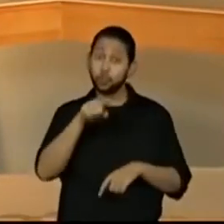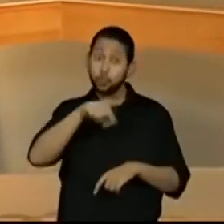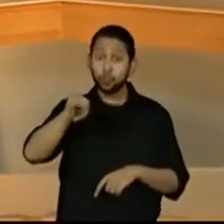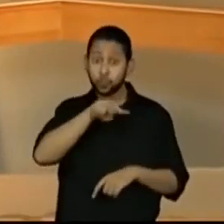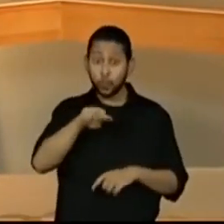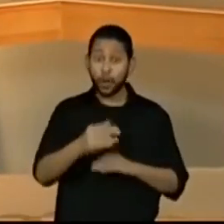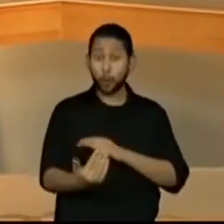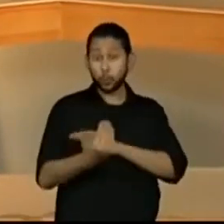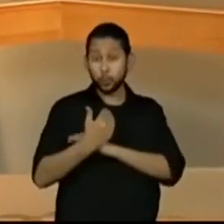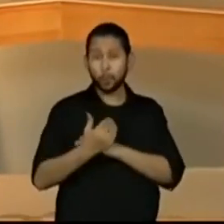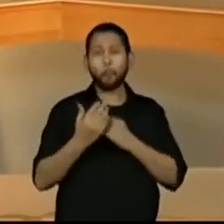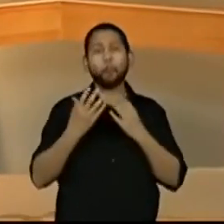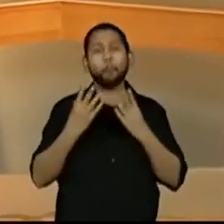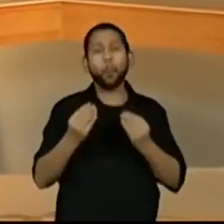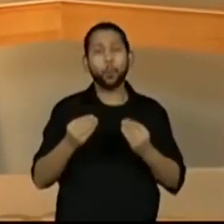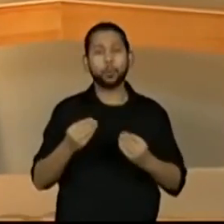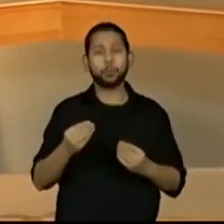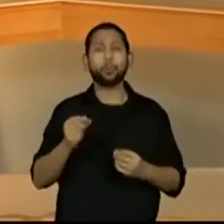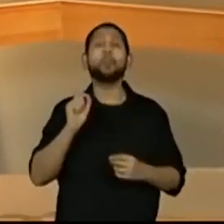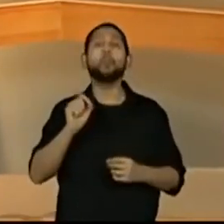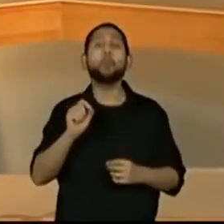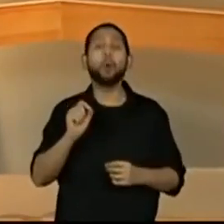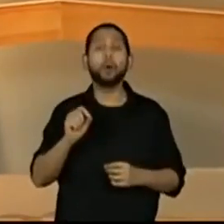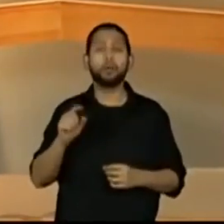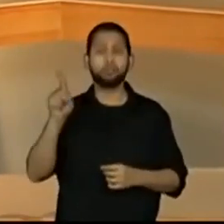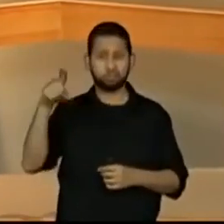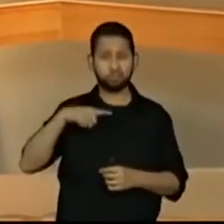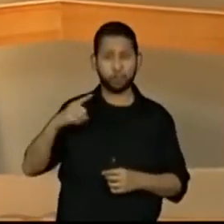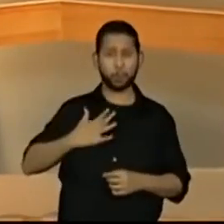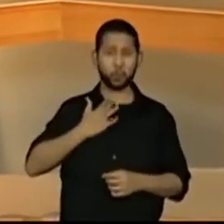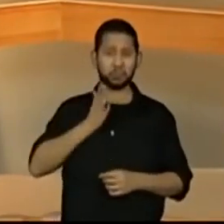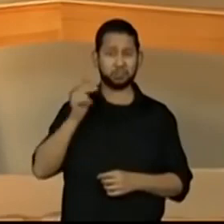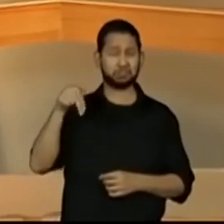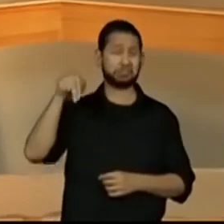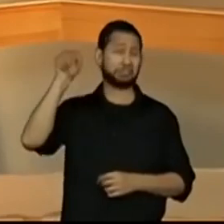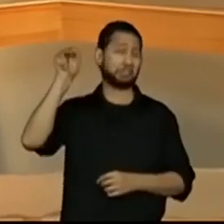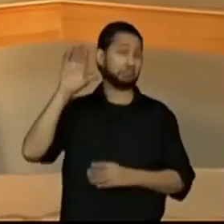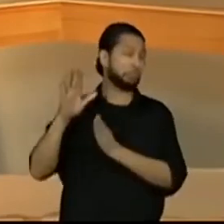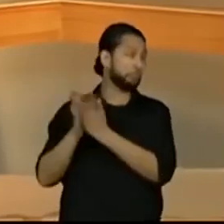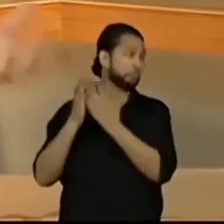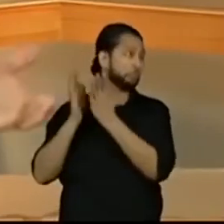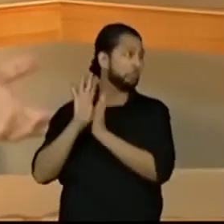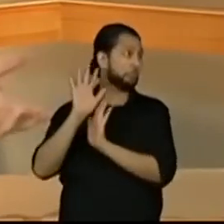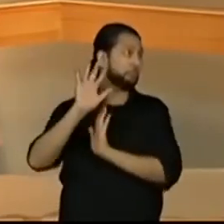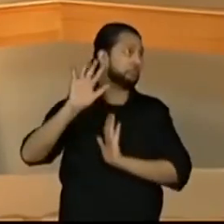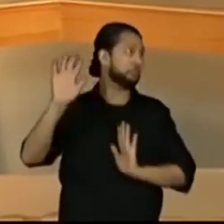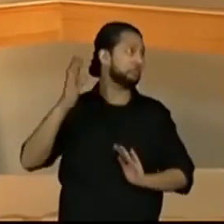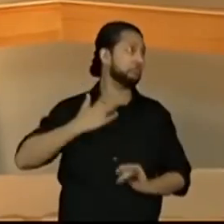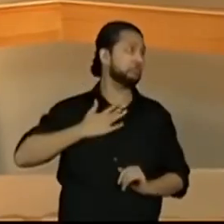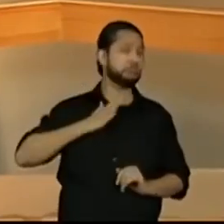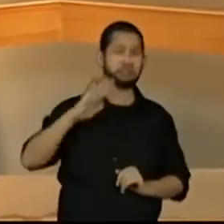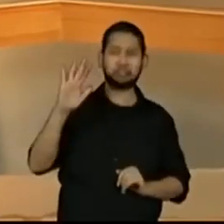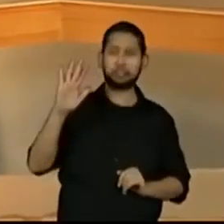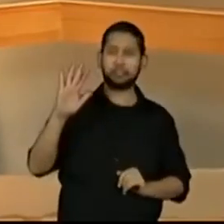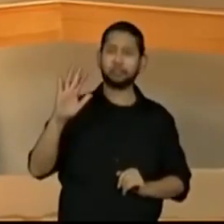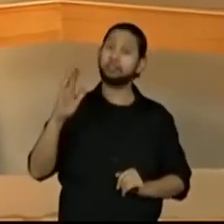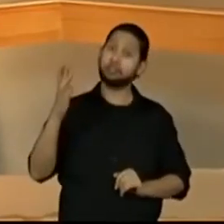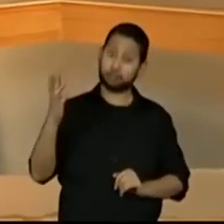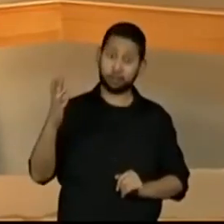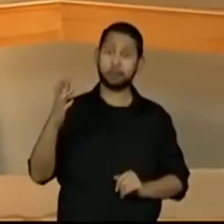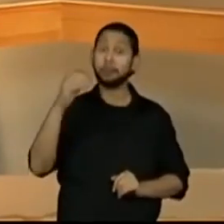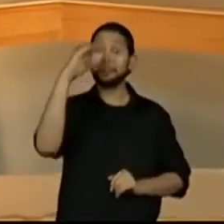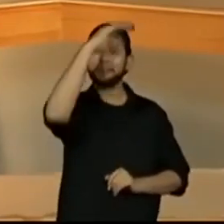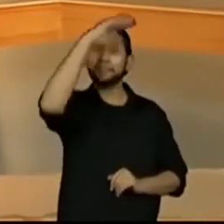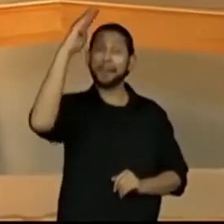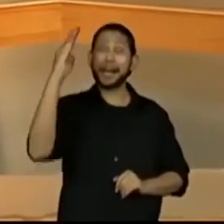ajudam muito a gente diminuir o preconceito linguístico que ainda há, por conta do nosso território ser tão grande, regiões